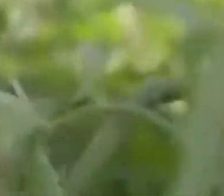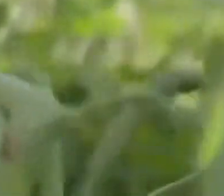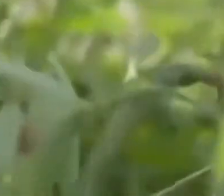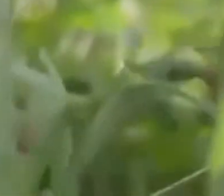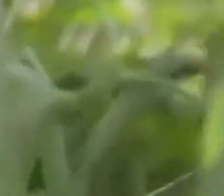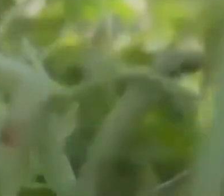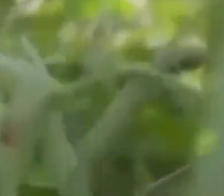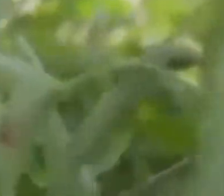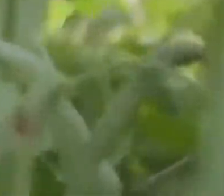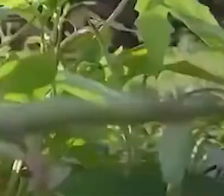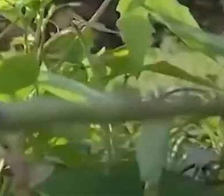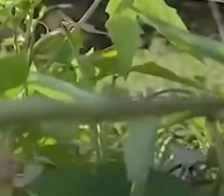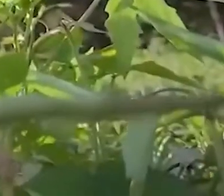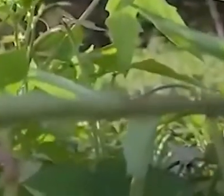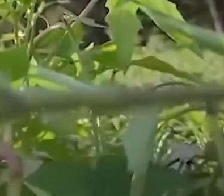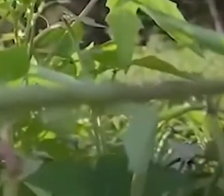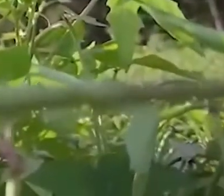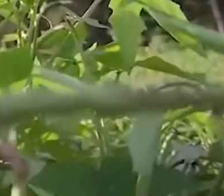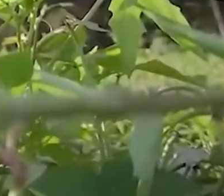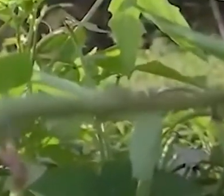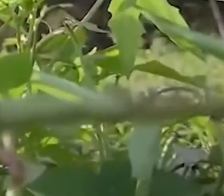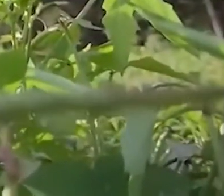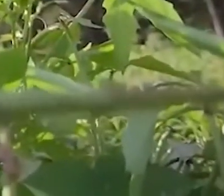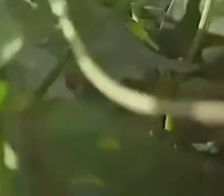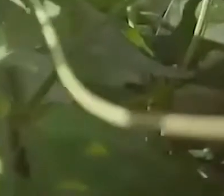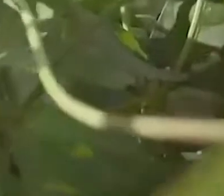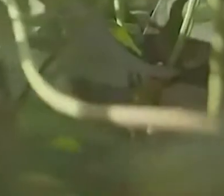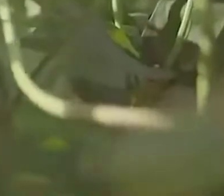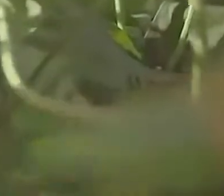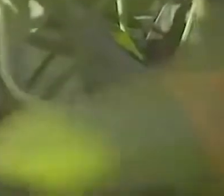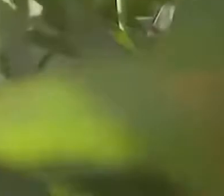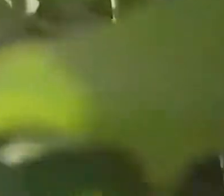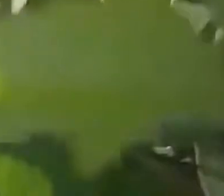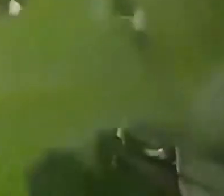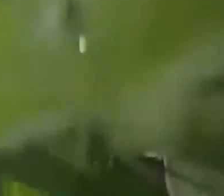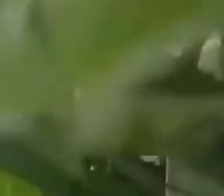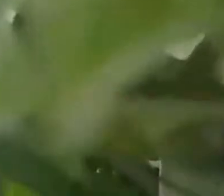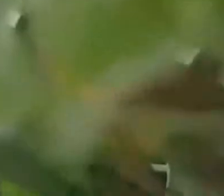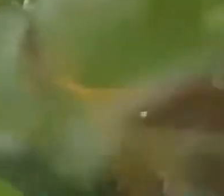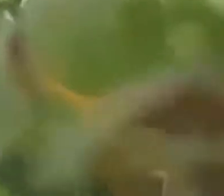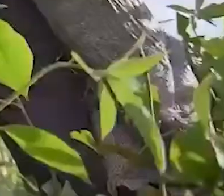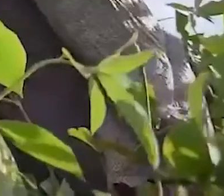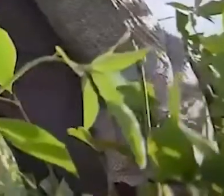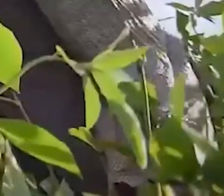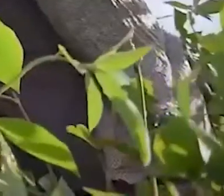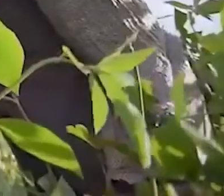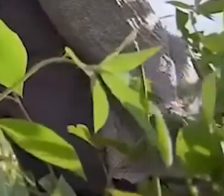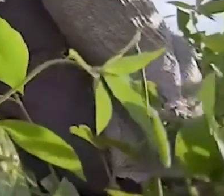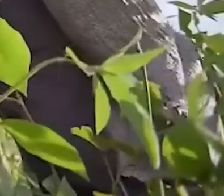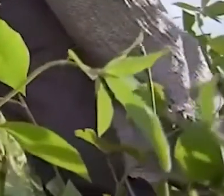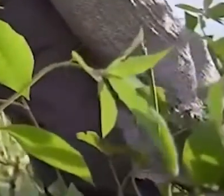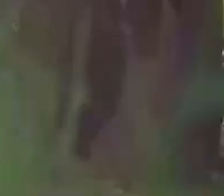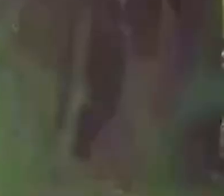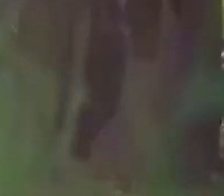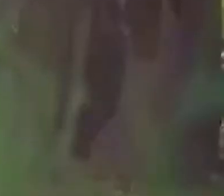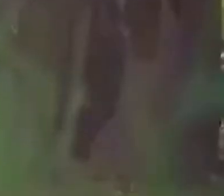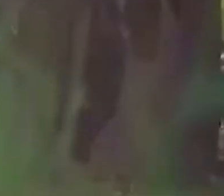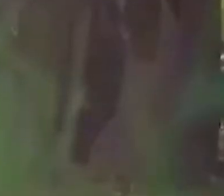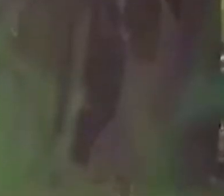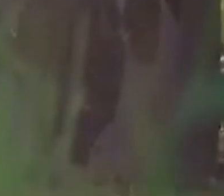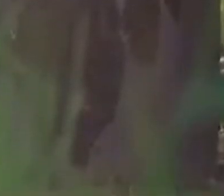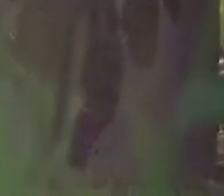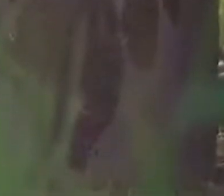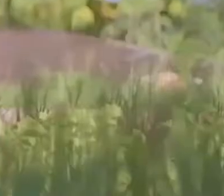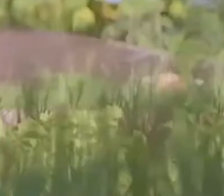Com os resultados positivos, a expectativa agora é aperfeiçoar a produção orgânica e a responsabilidade ambiental,